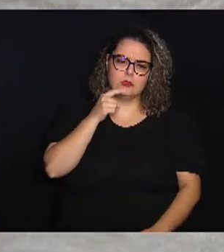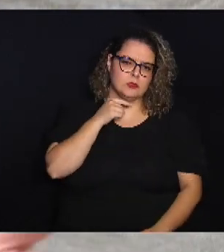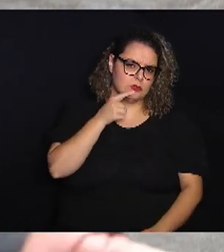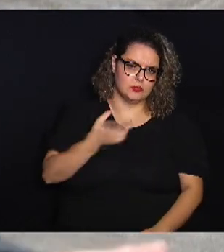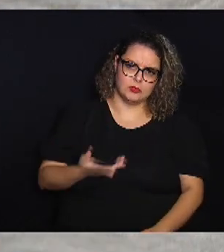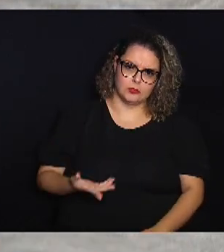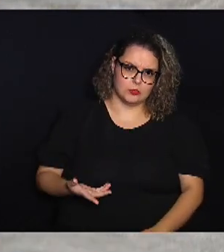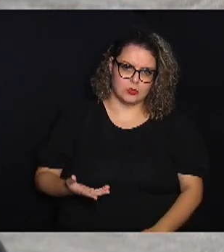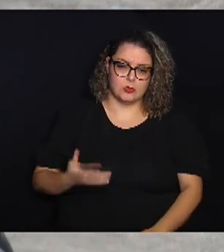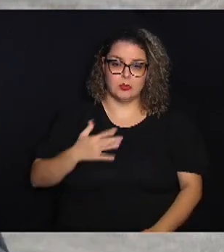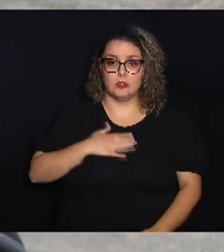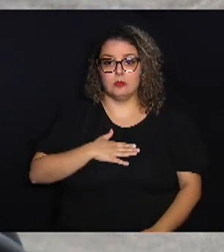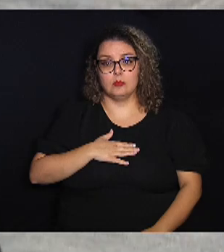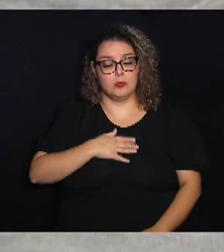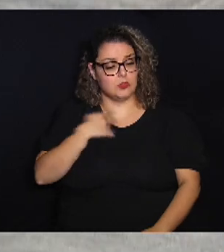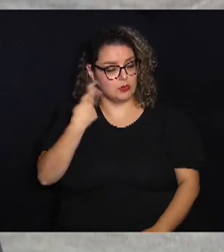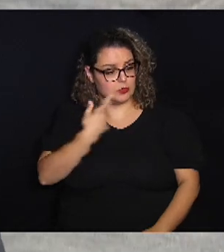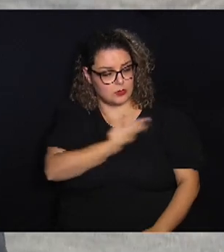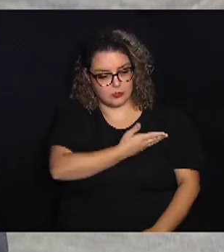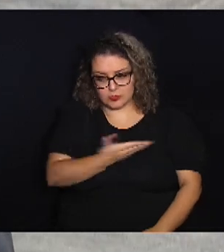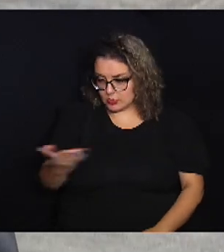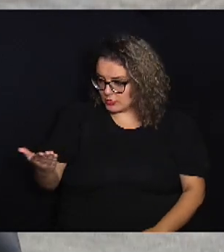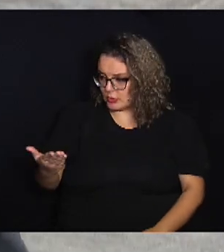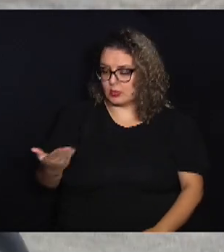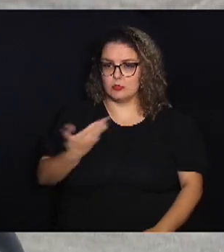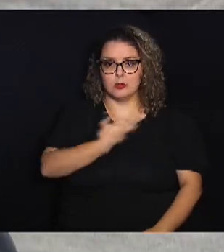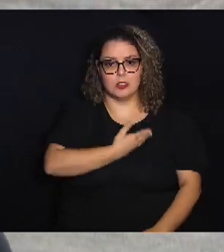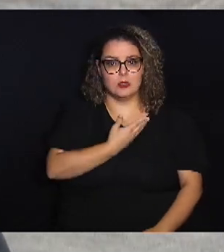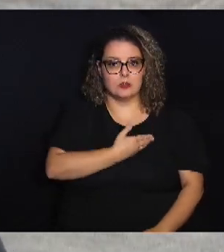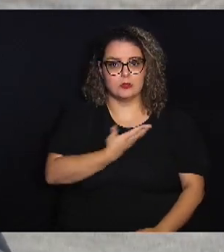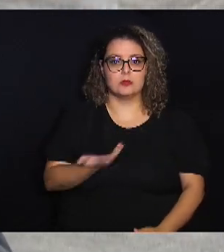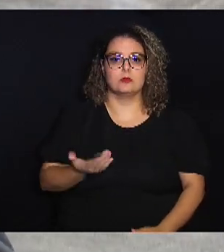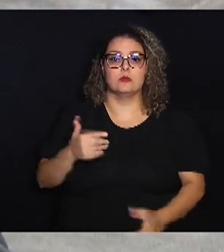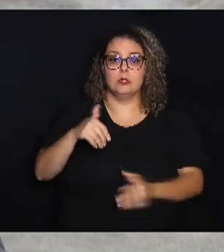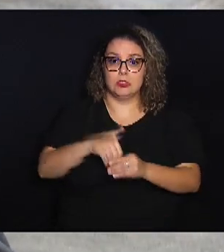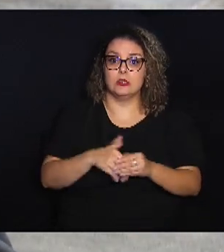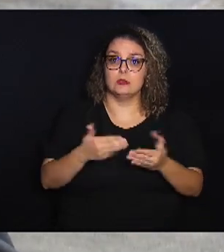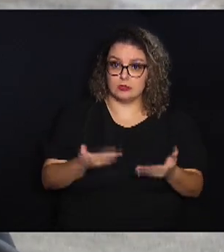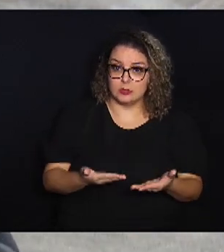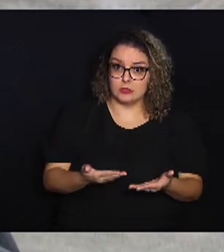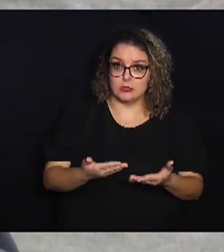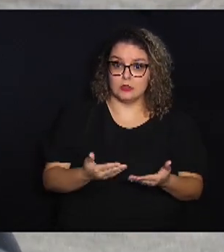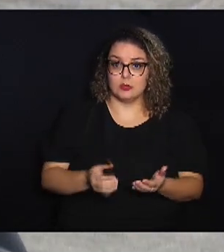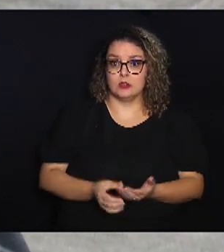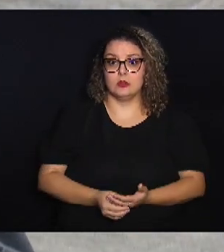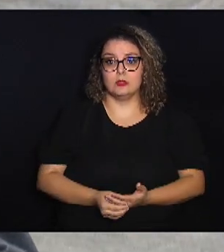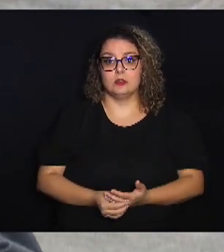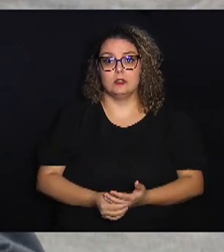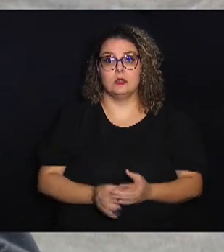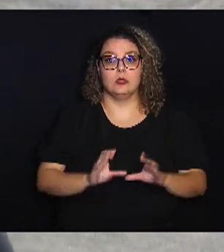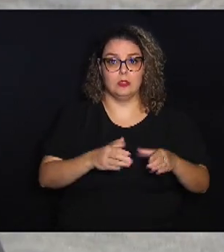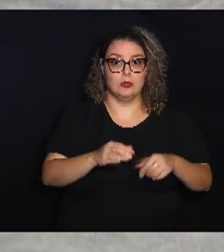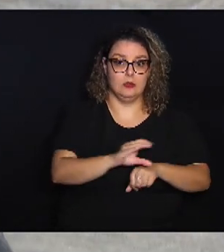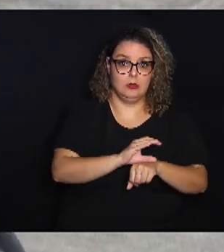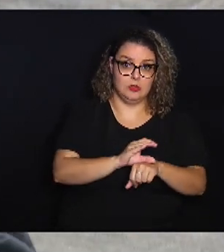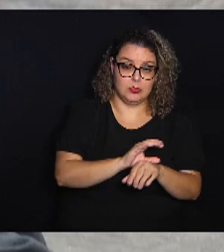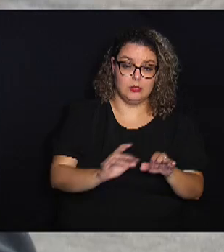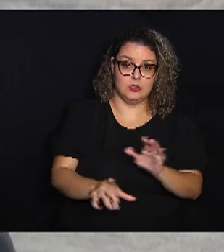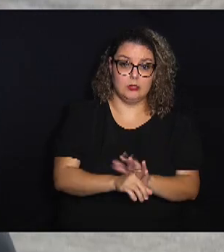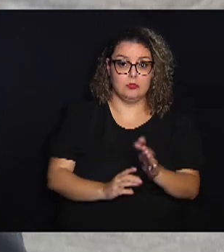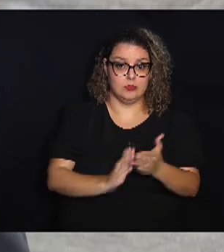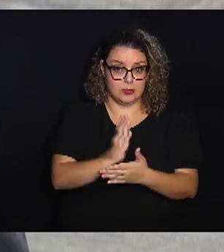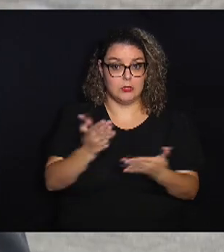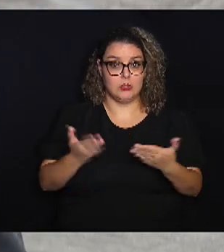que os meus pares aqui votarão tanto nessa que é a condição que a Comissão de Constituição e Legalidade aprovou e